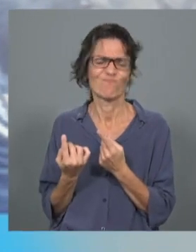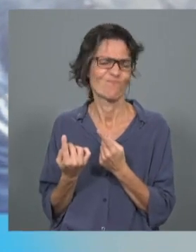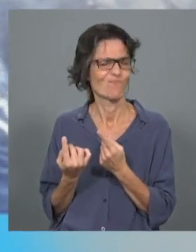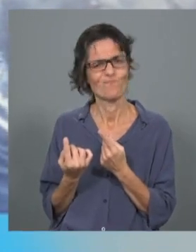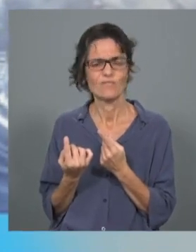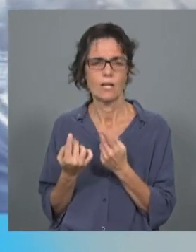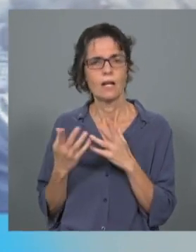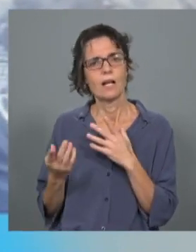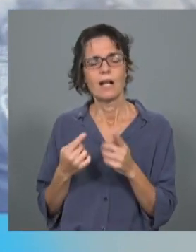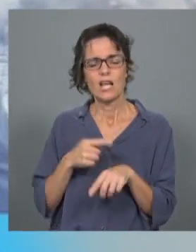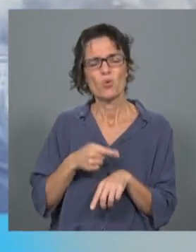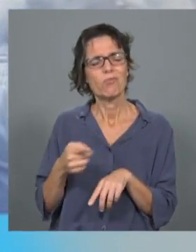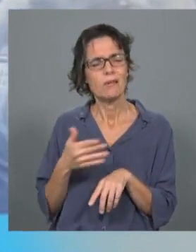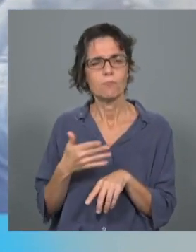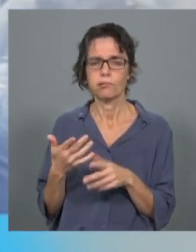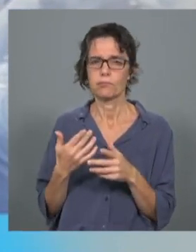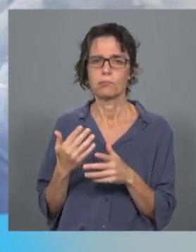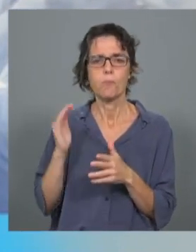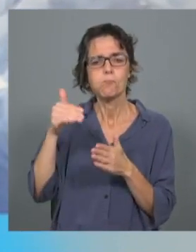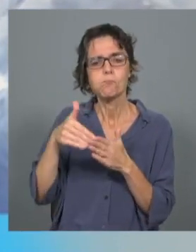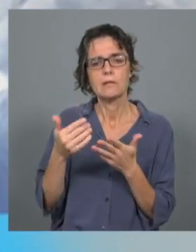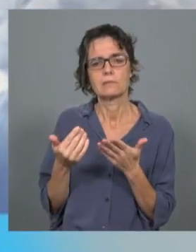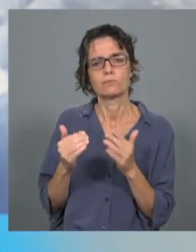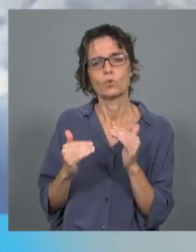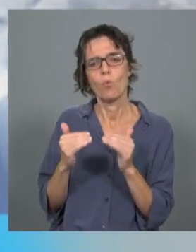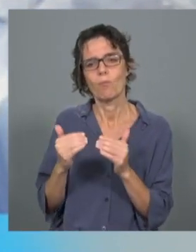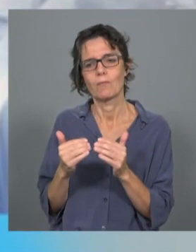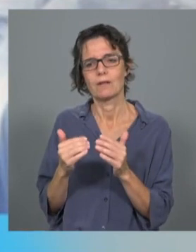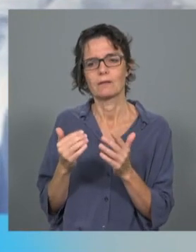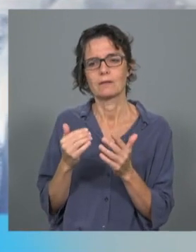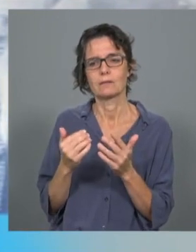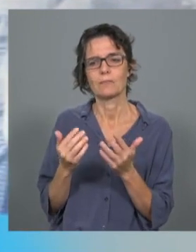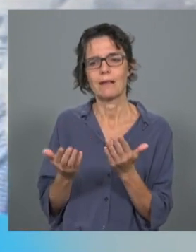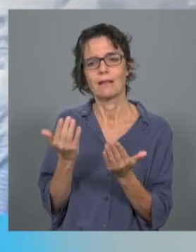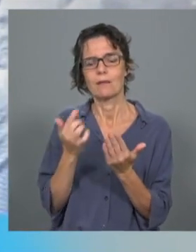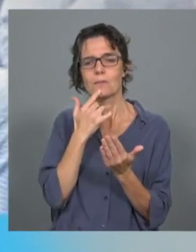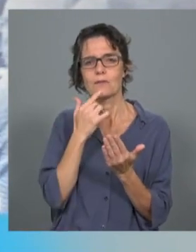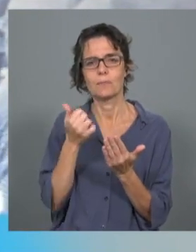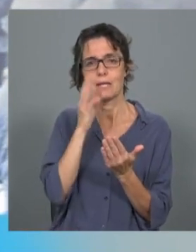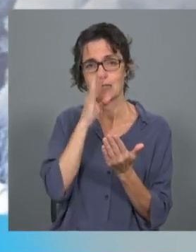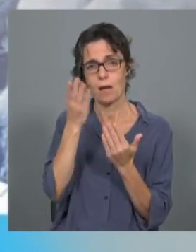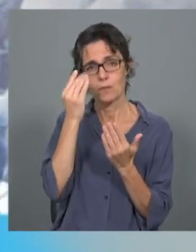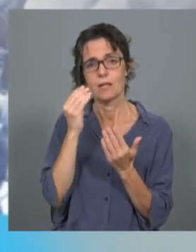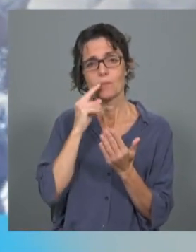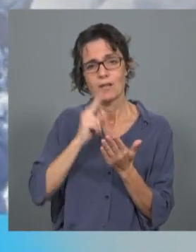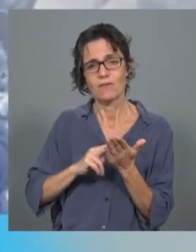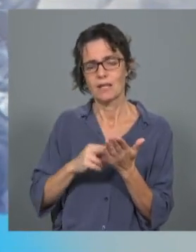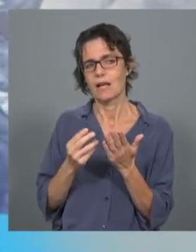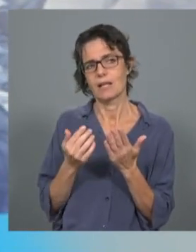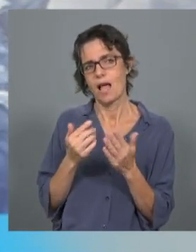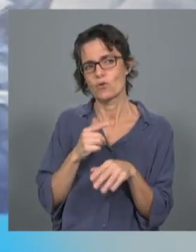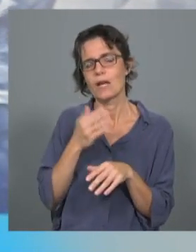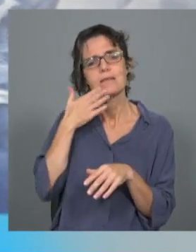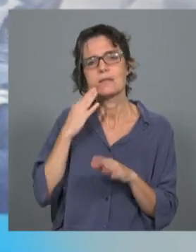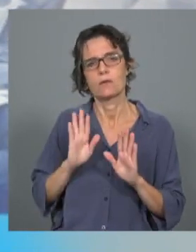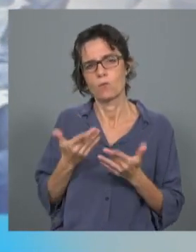acontecimento, ainda não estamos em altura para fazermos balanços, não é? E os balanços, pronto, têm que ser bem pensados, bem estruturados,